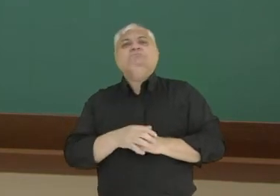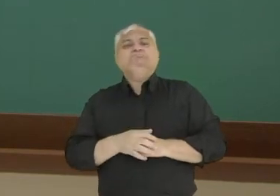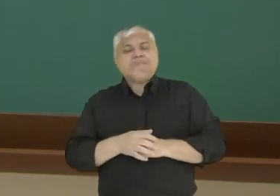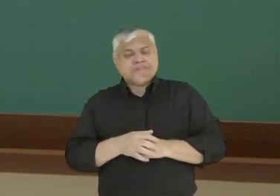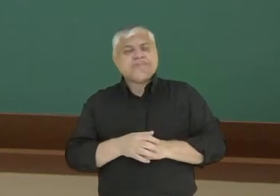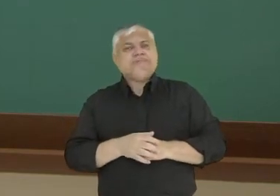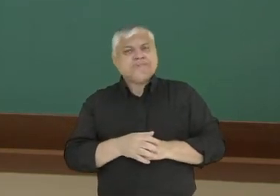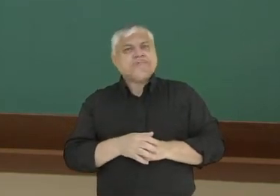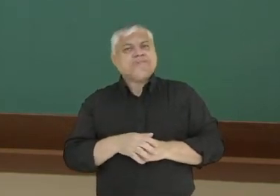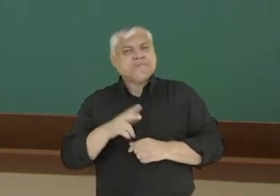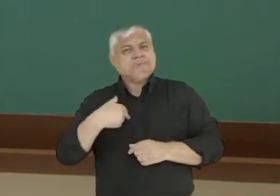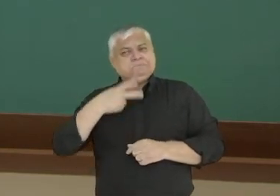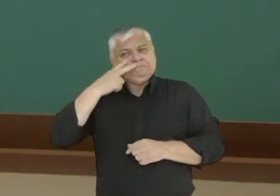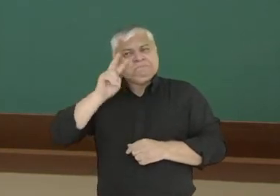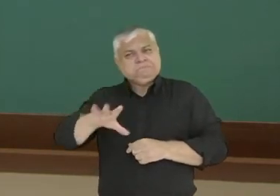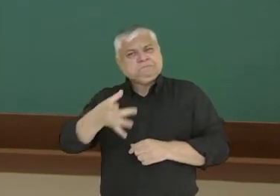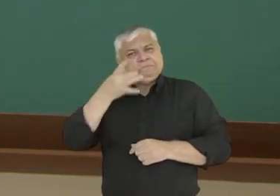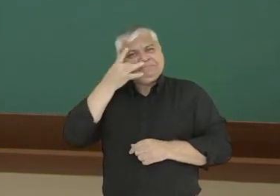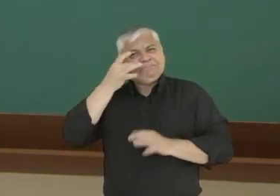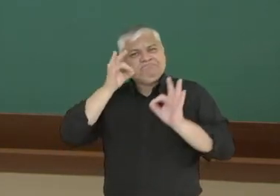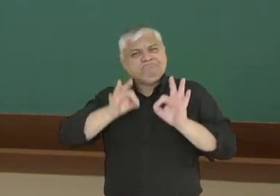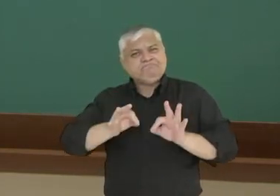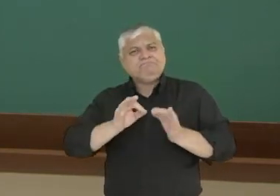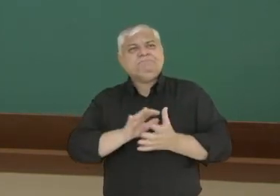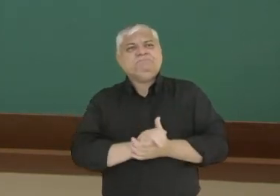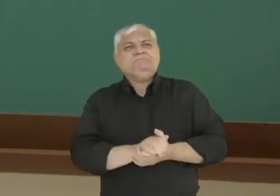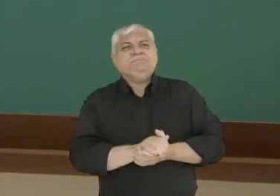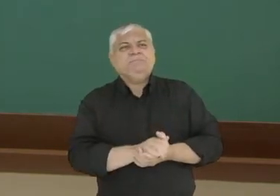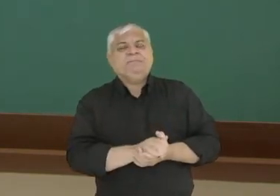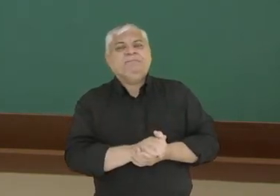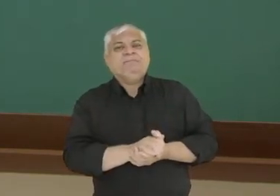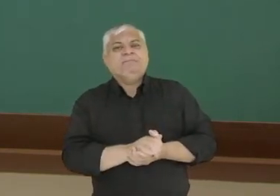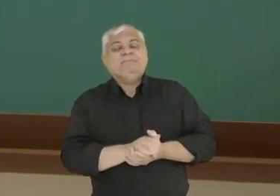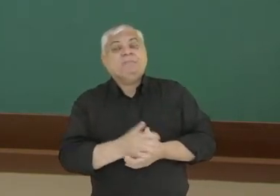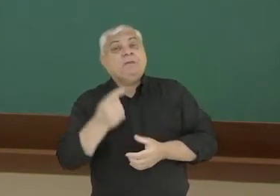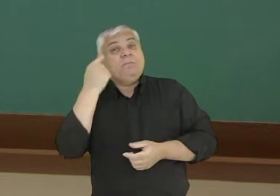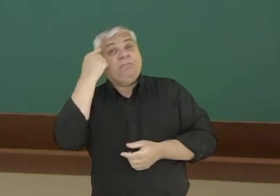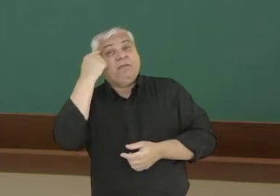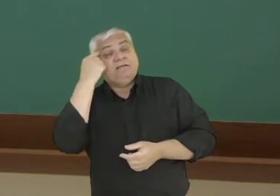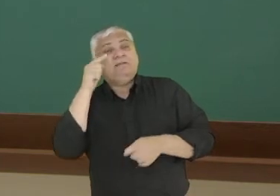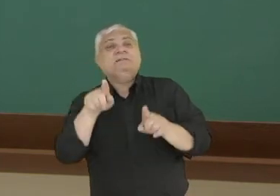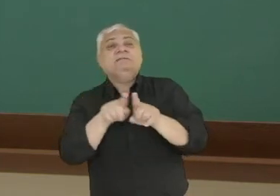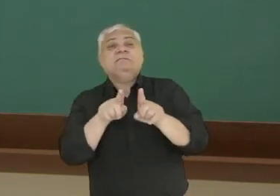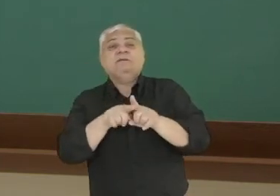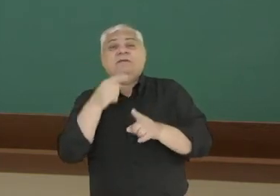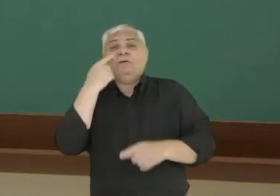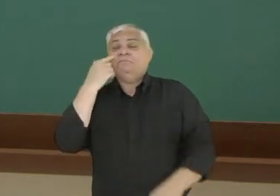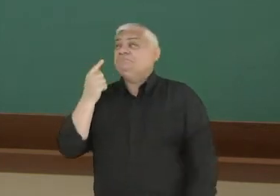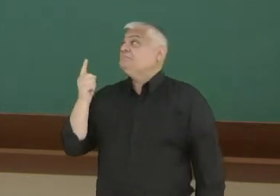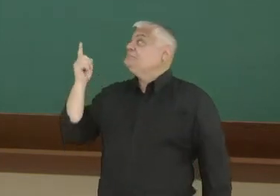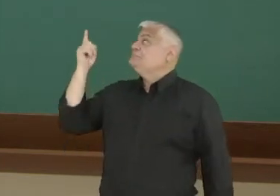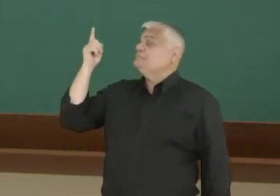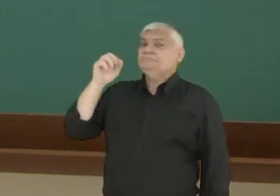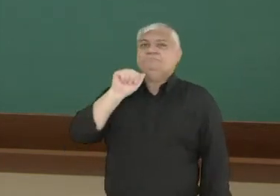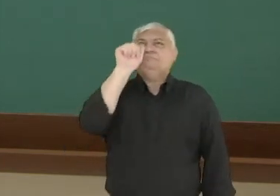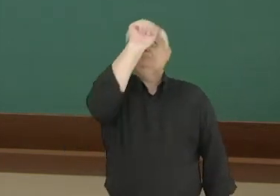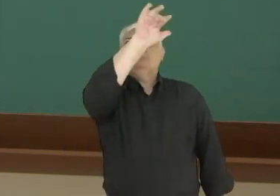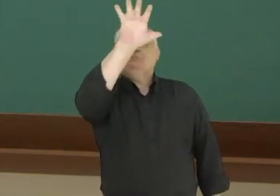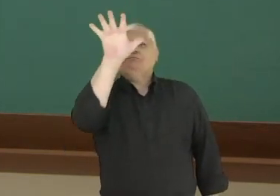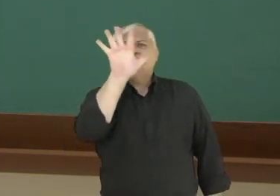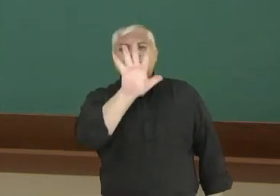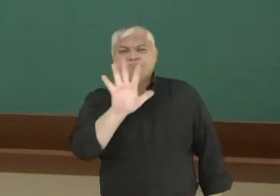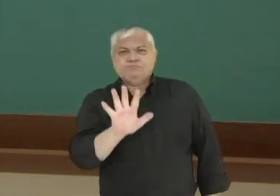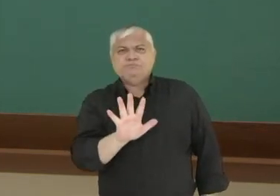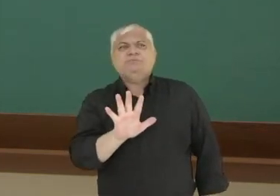vez mais presente isso na região certo e aí pensando nesse sentido nós temos um mapa que traz justamente essa